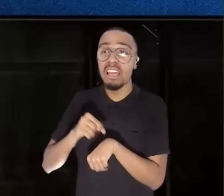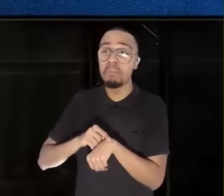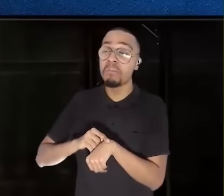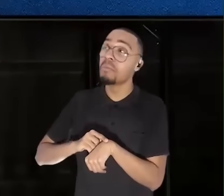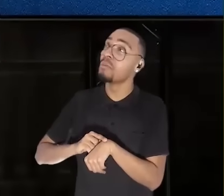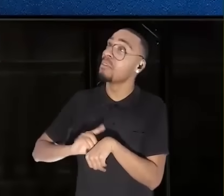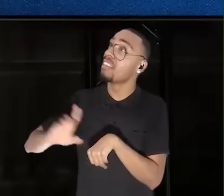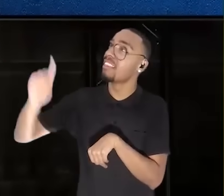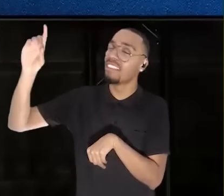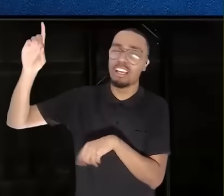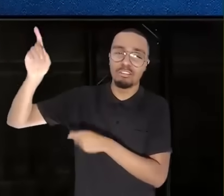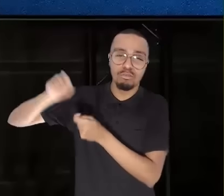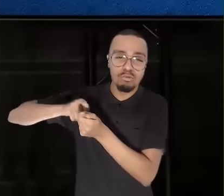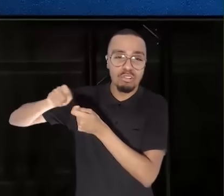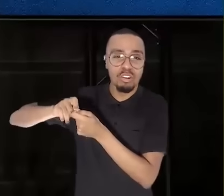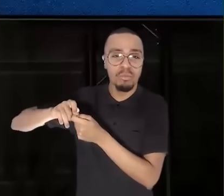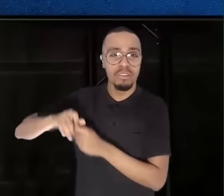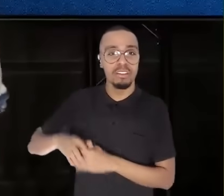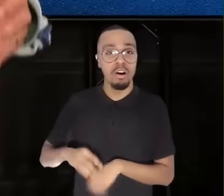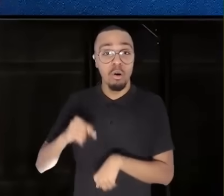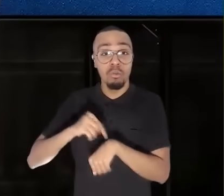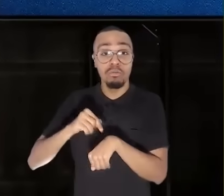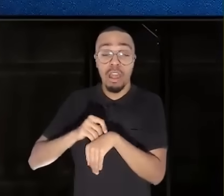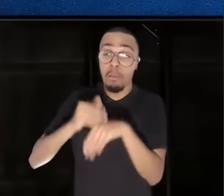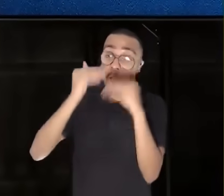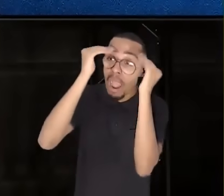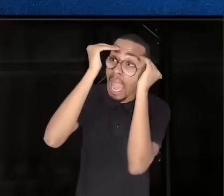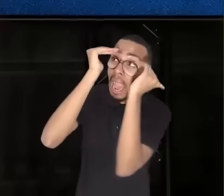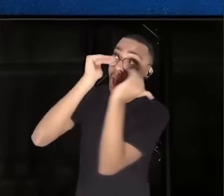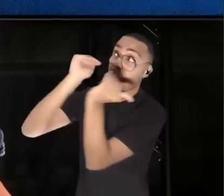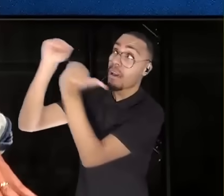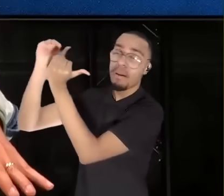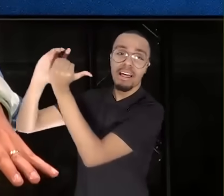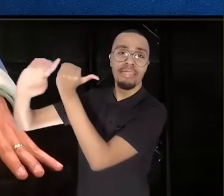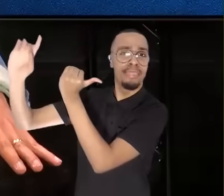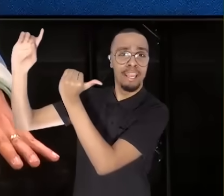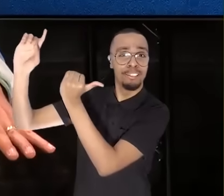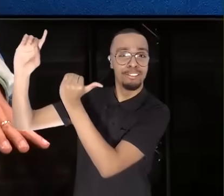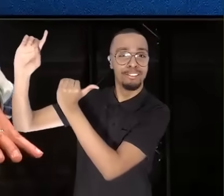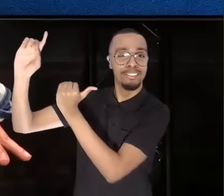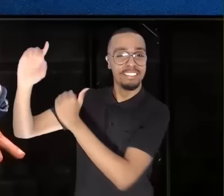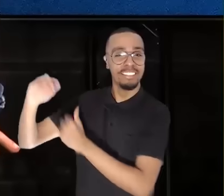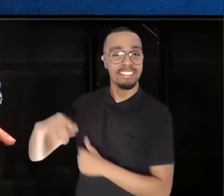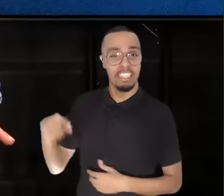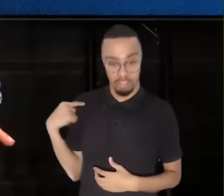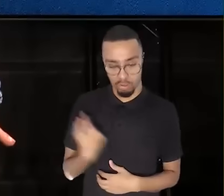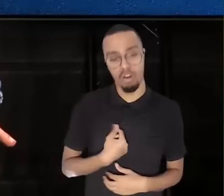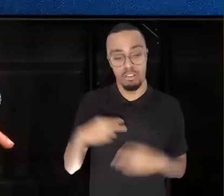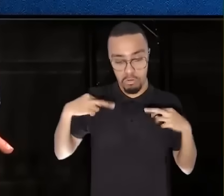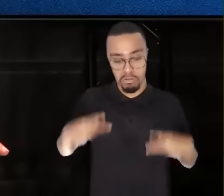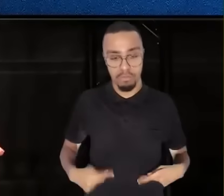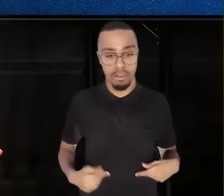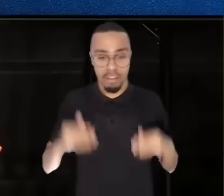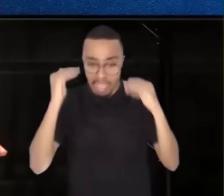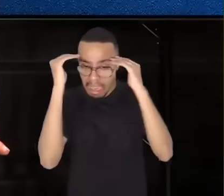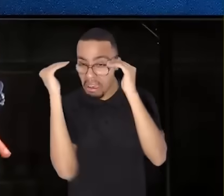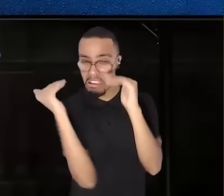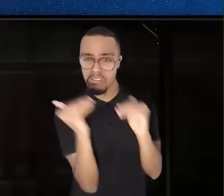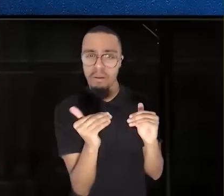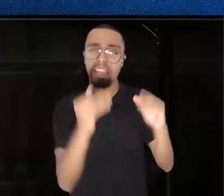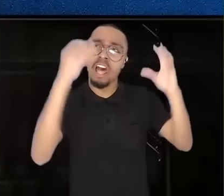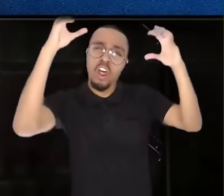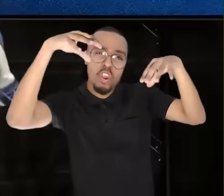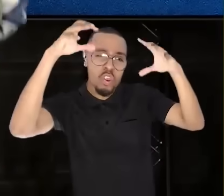Deus não respeita o relógio está dentro dele. Deus não respeita